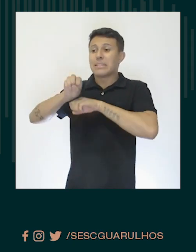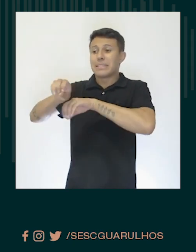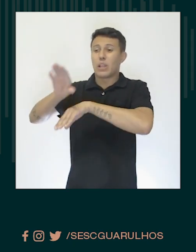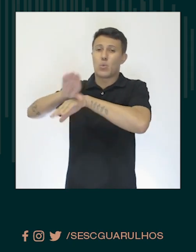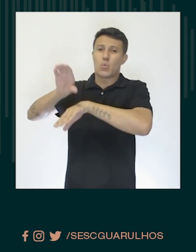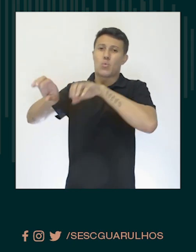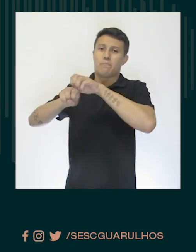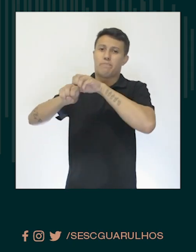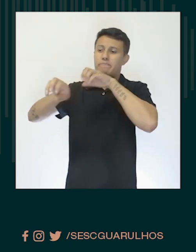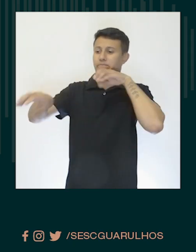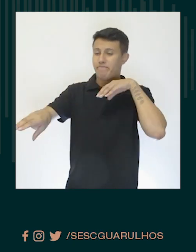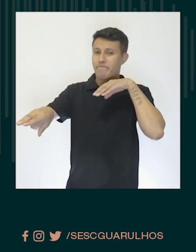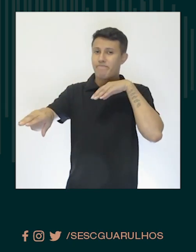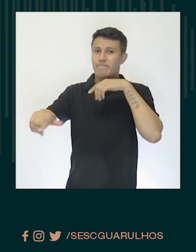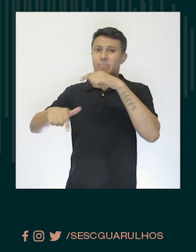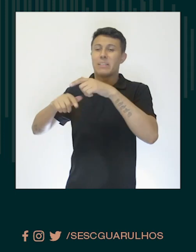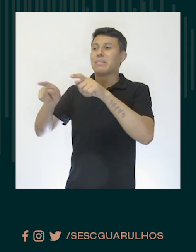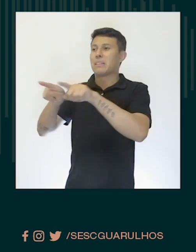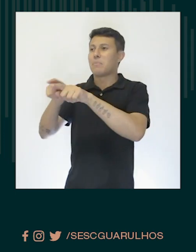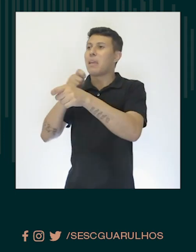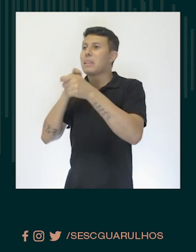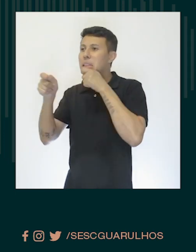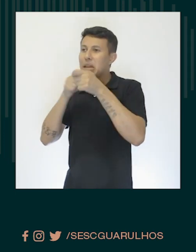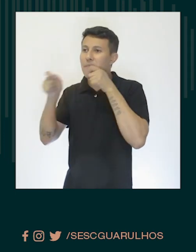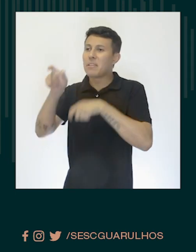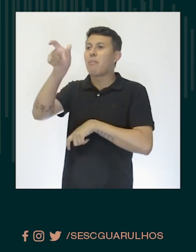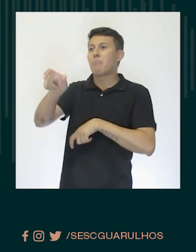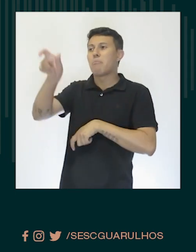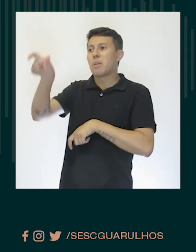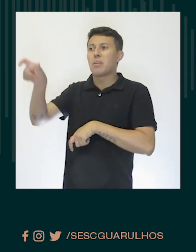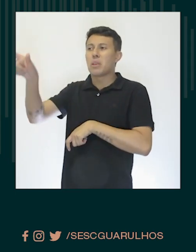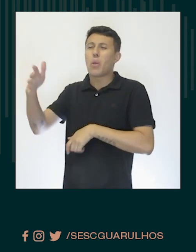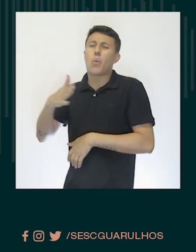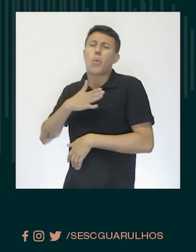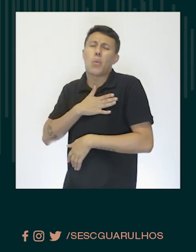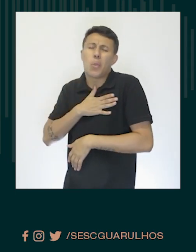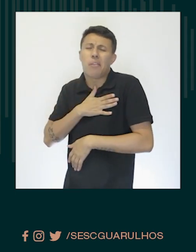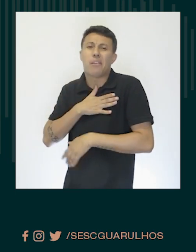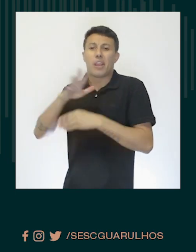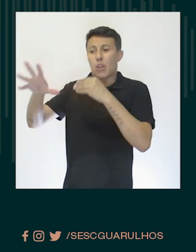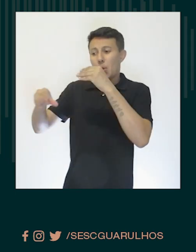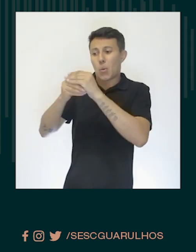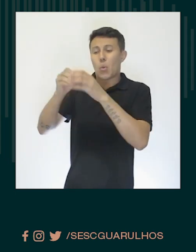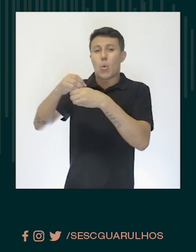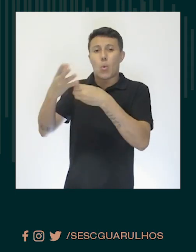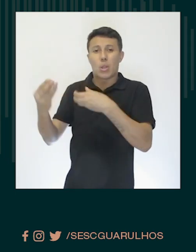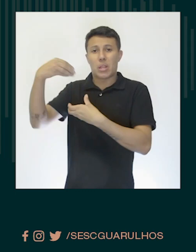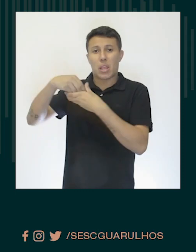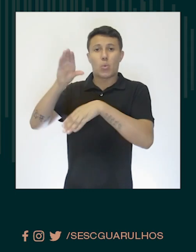EAD, realizando entrevistas com as pessoas que eu gostaria que fizessem parte do conteúdo desse curso.